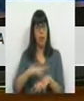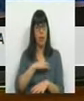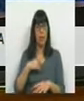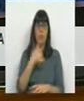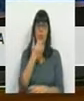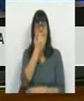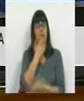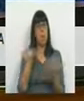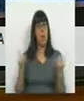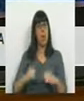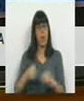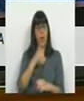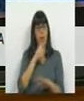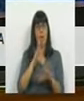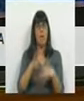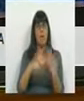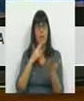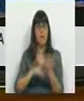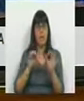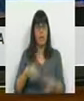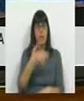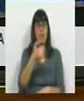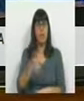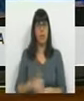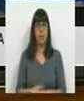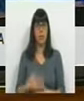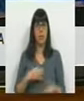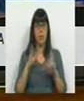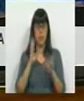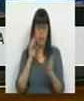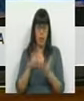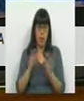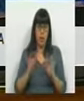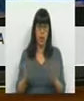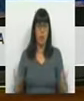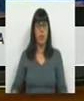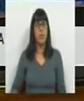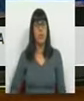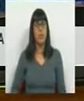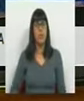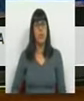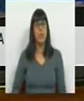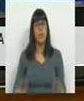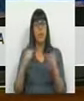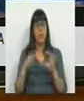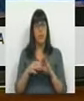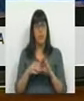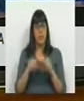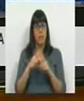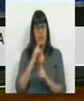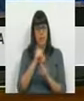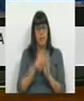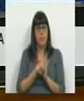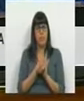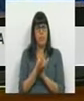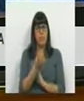muito satisfeito a concordar com a medida e acabou em 75%. Espero que resulte, francamente. E em relação a esta bateria de questões